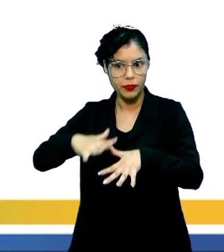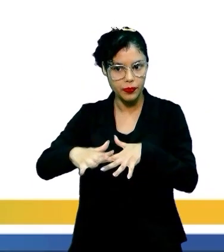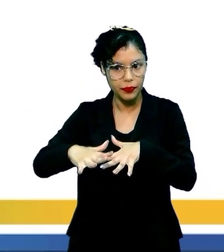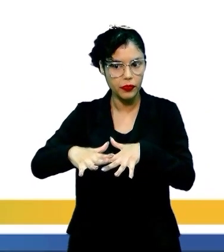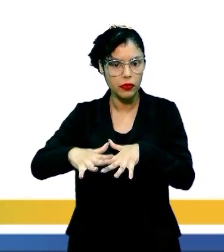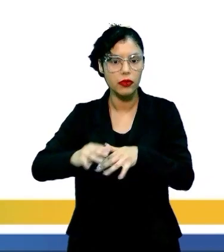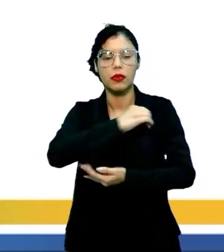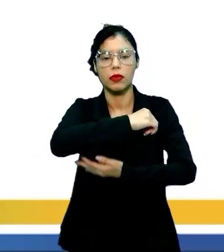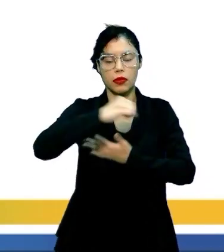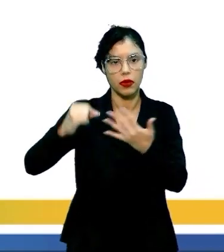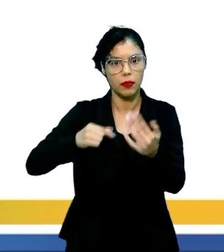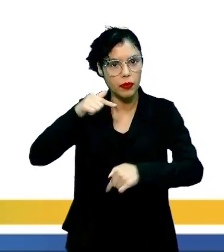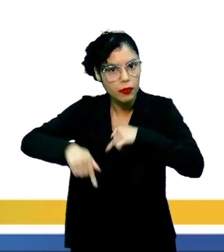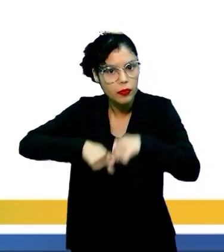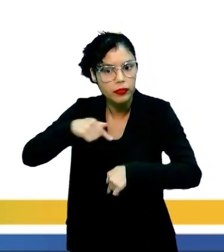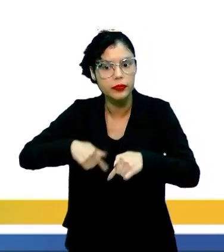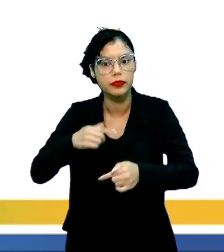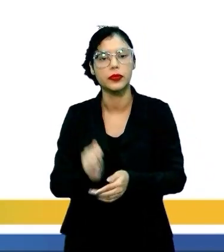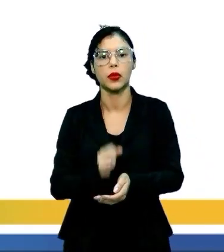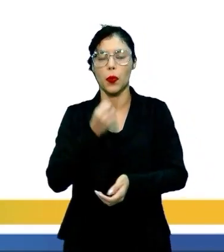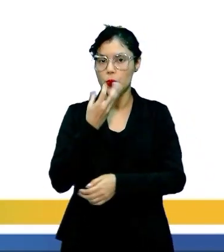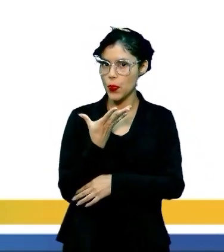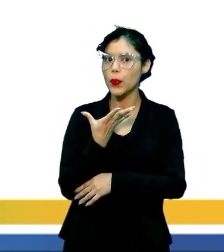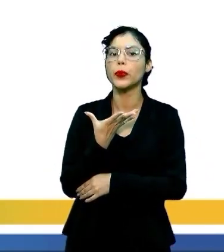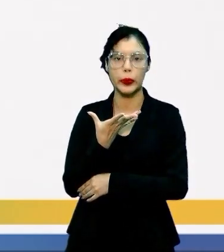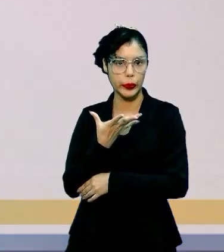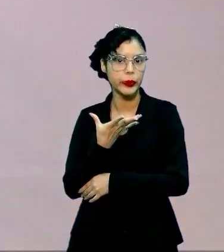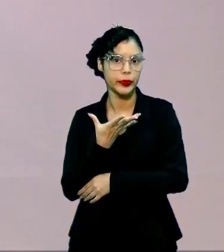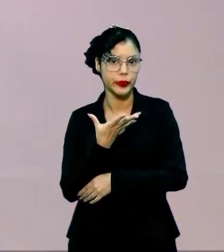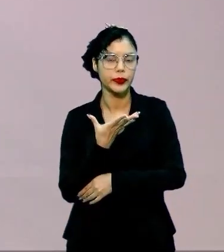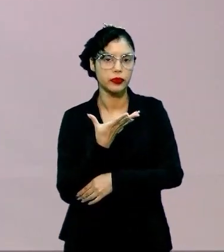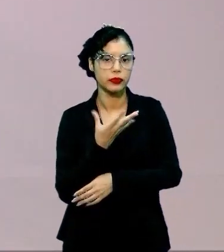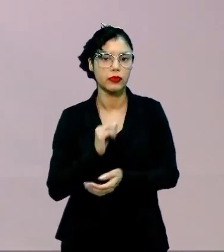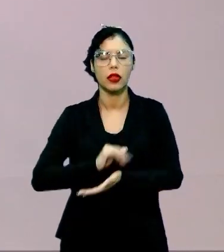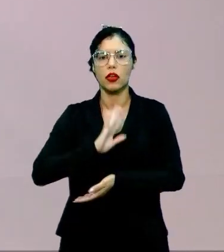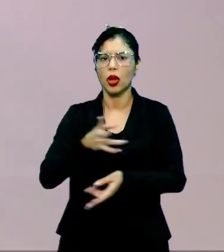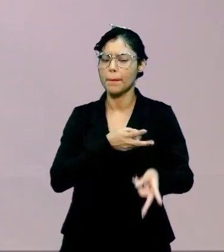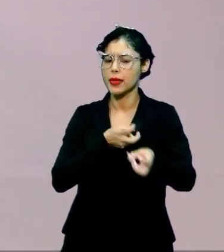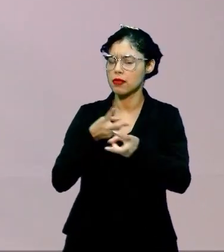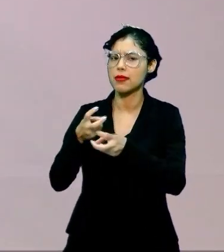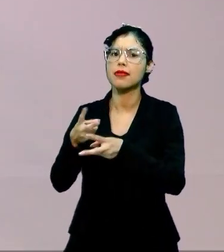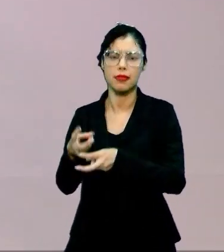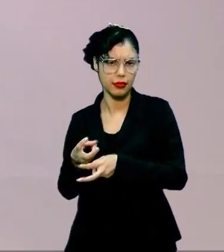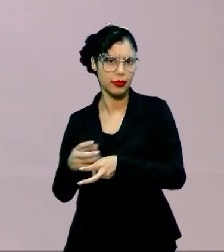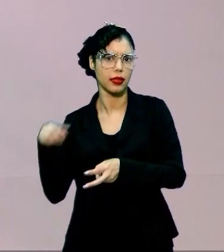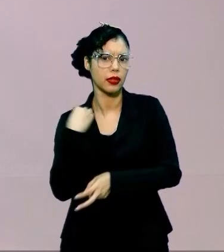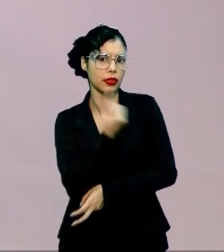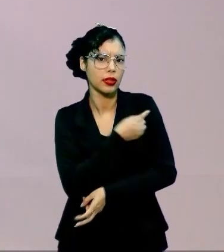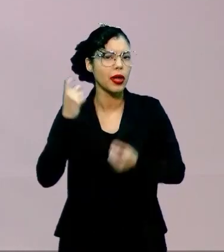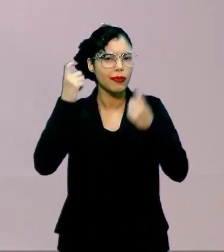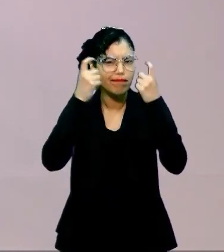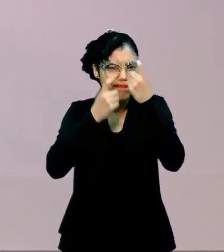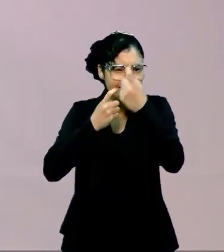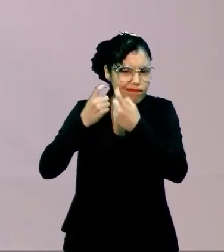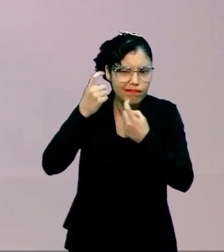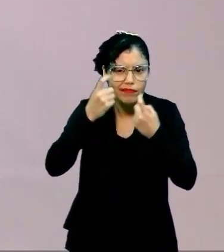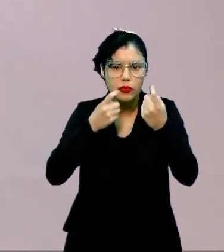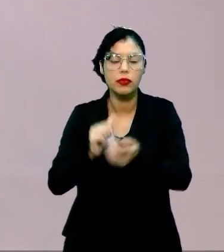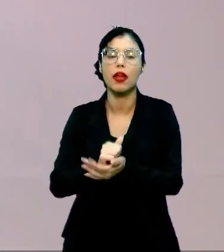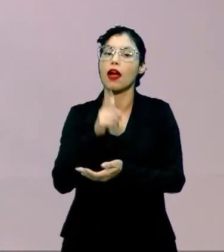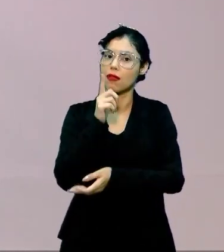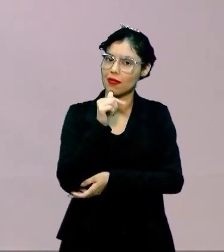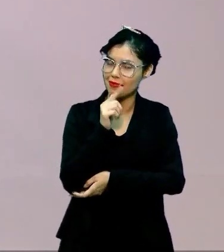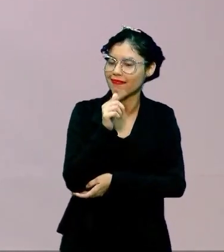desses elementos químicos. Bom, vocês já perceberam que a gente tem uma preocupação com a nossa